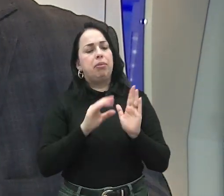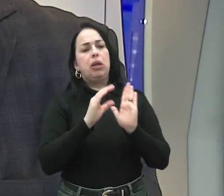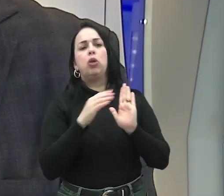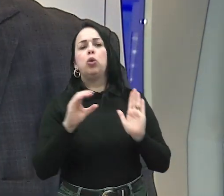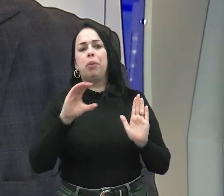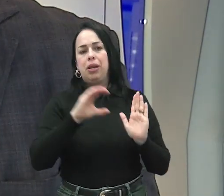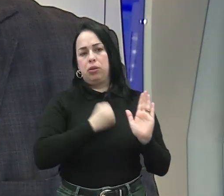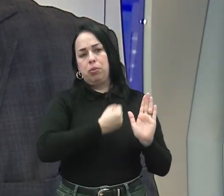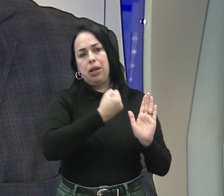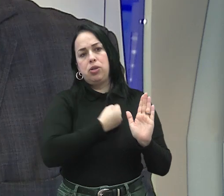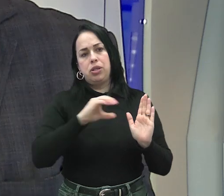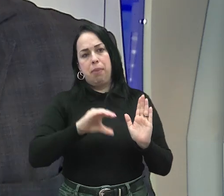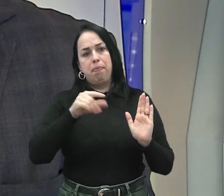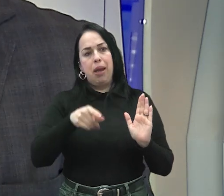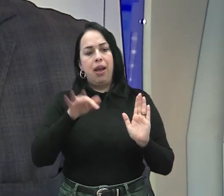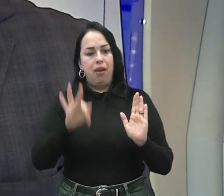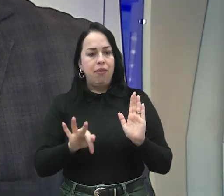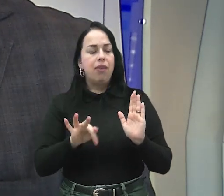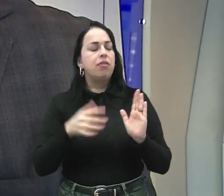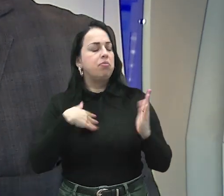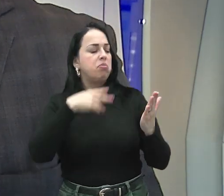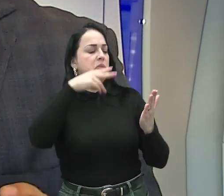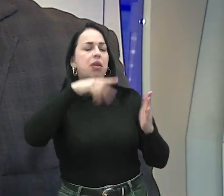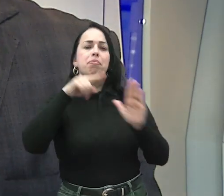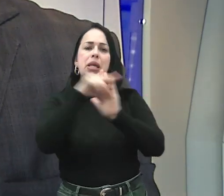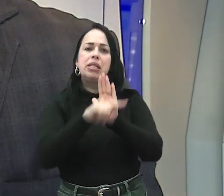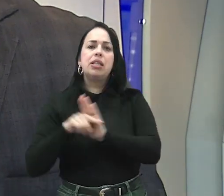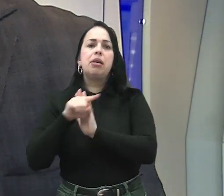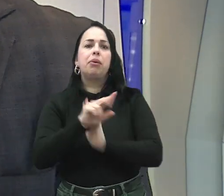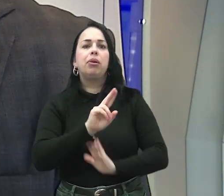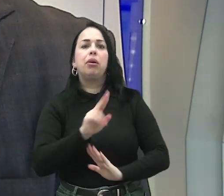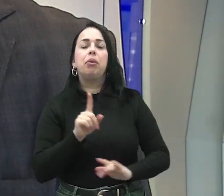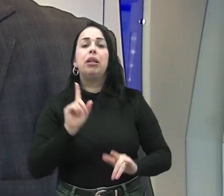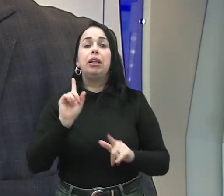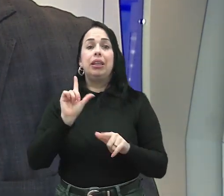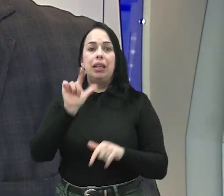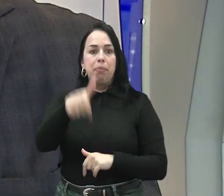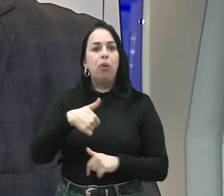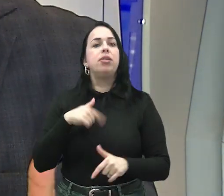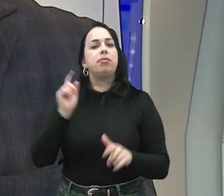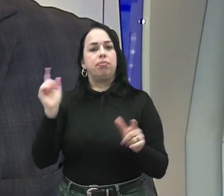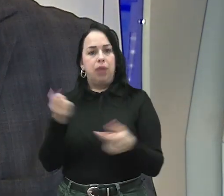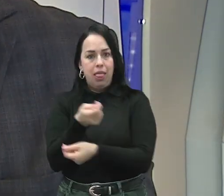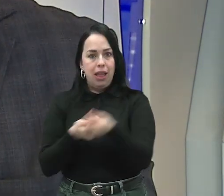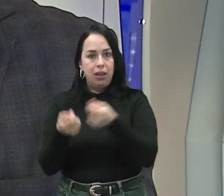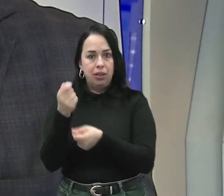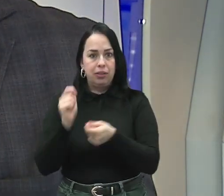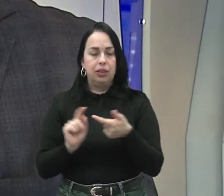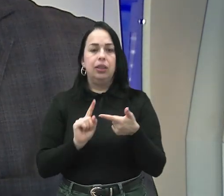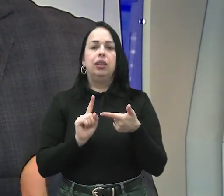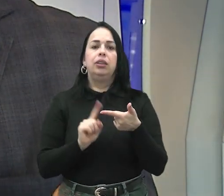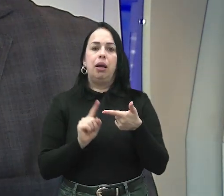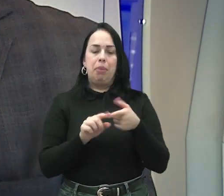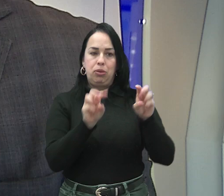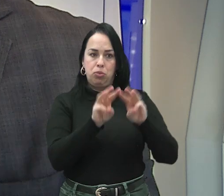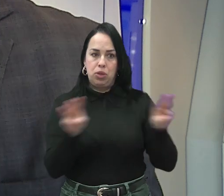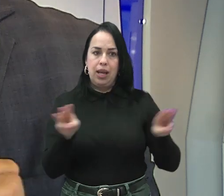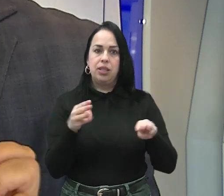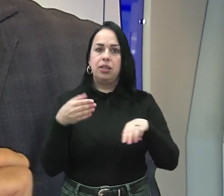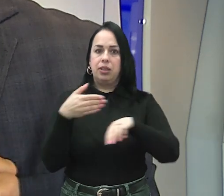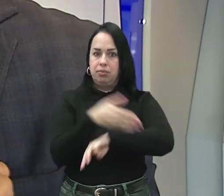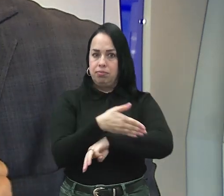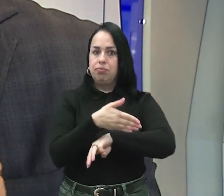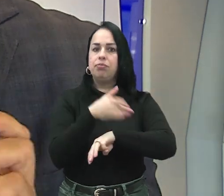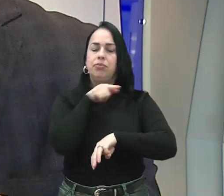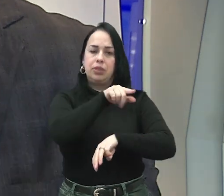através do CPF, buscamos aí os dados dela para fazer essa quitação. No site também, com o login da Caixa,